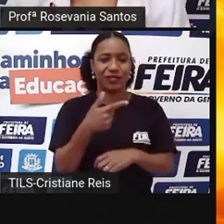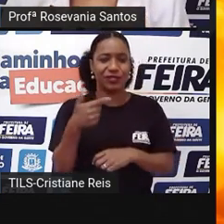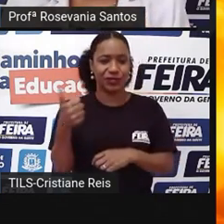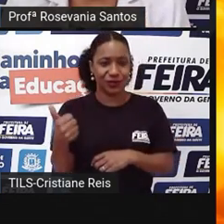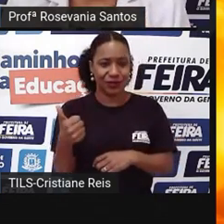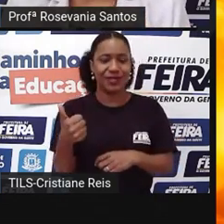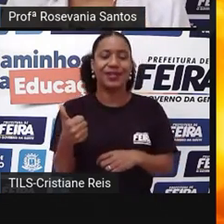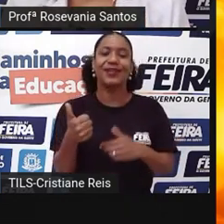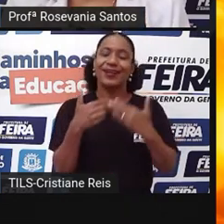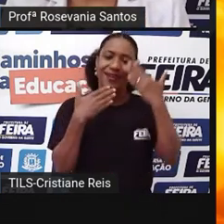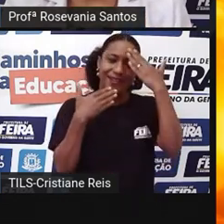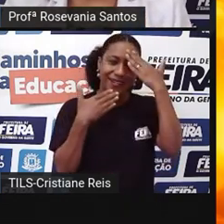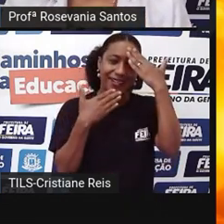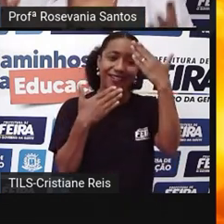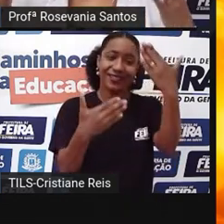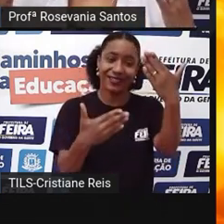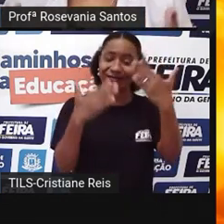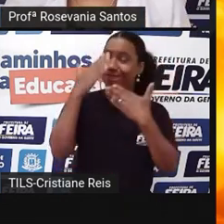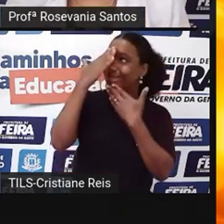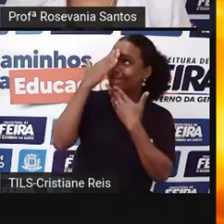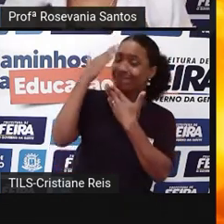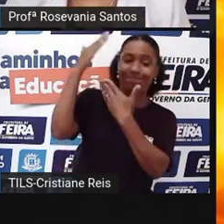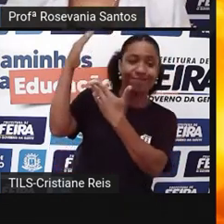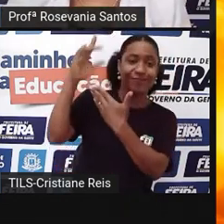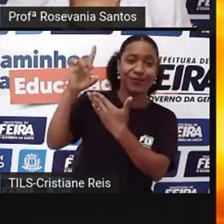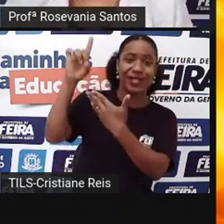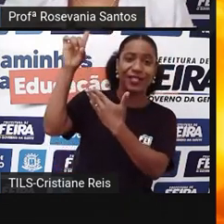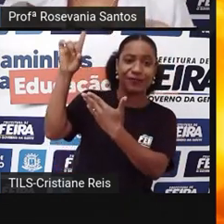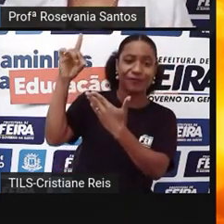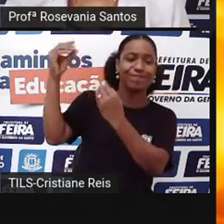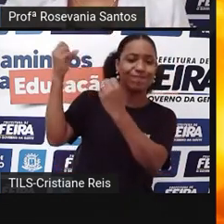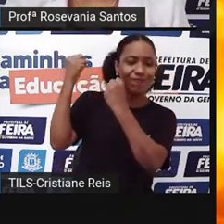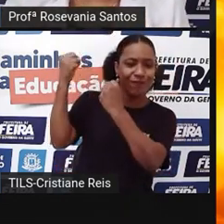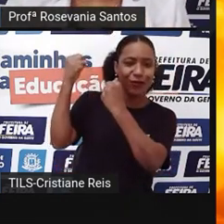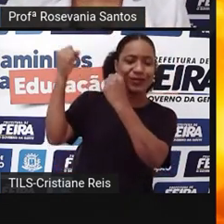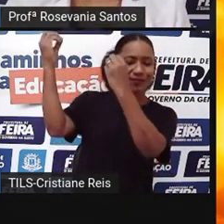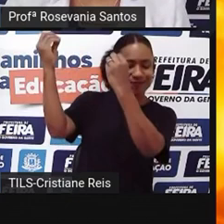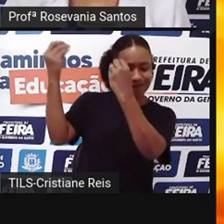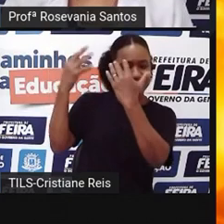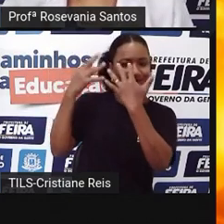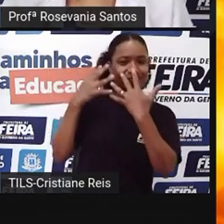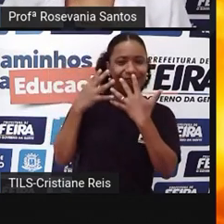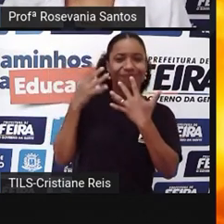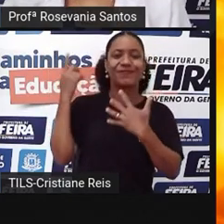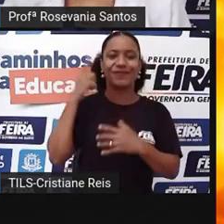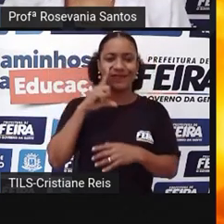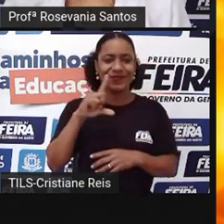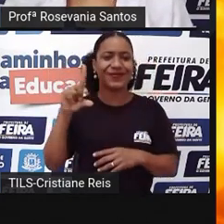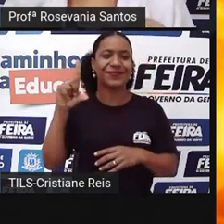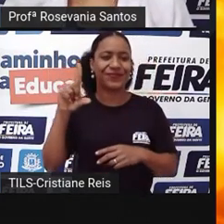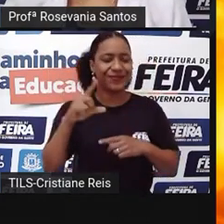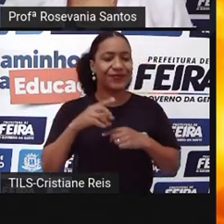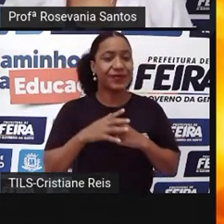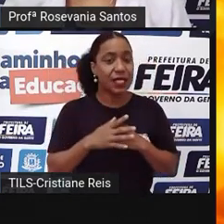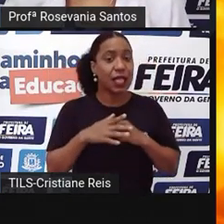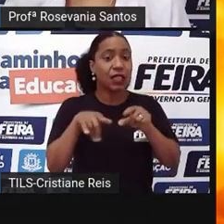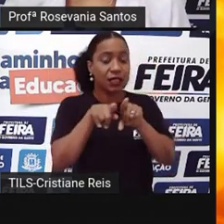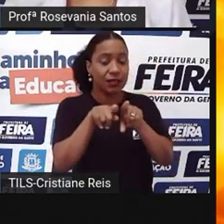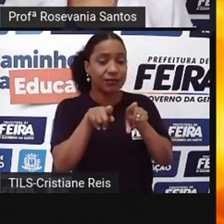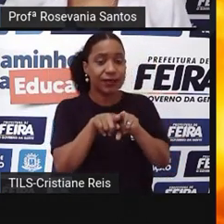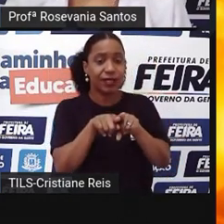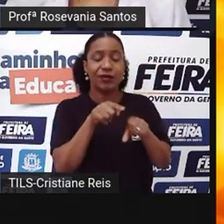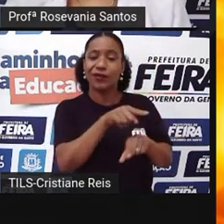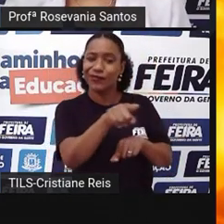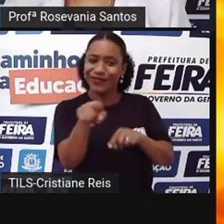de agradecer a Deus, né, pela força e a coragem de ter chegado até aqui, e mais ainda por vocês terem